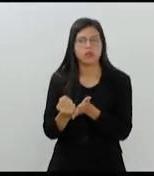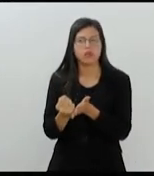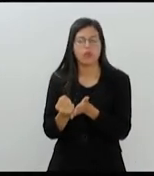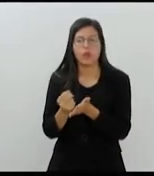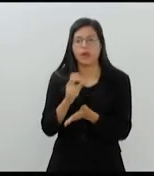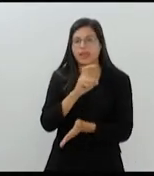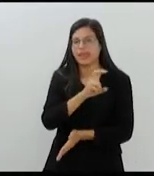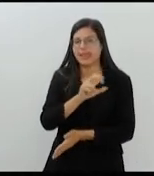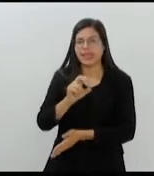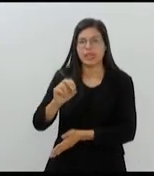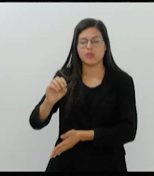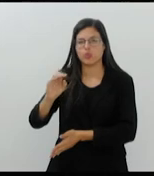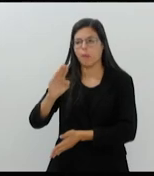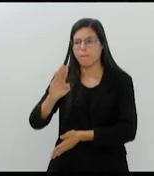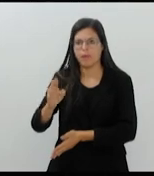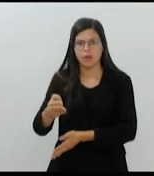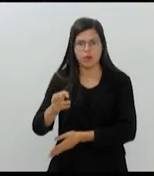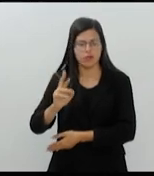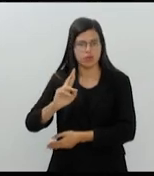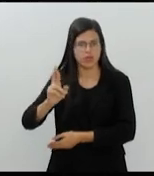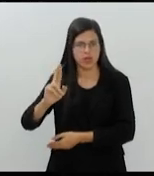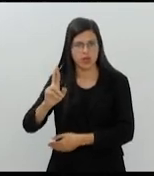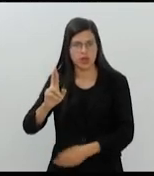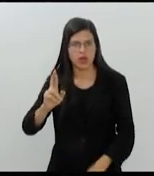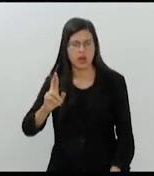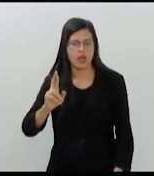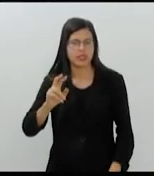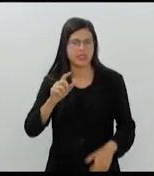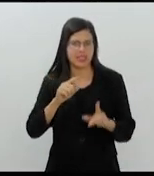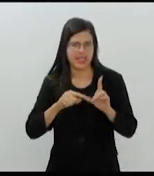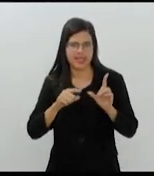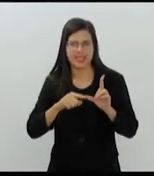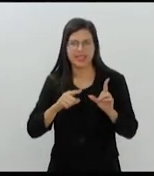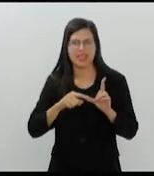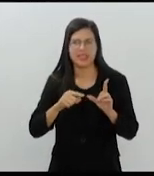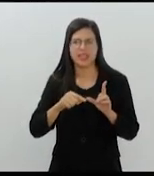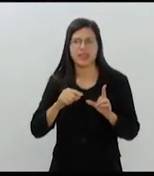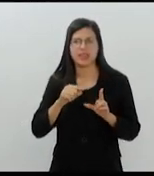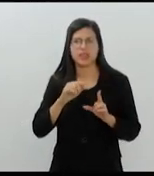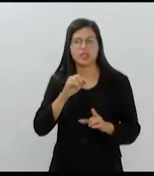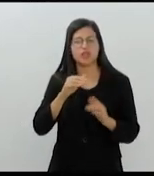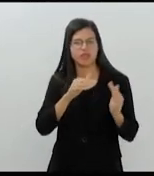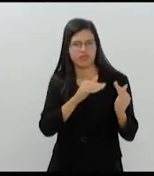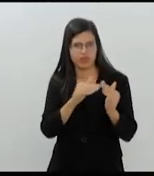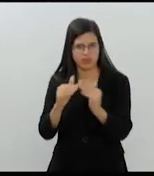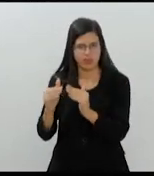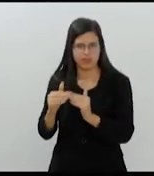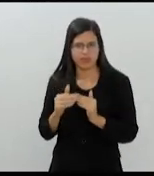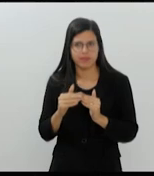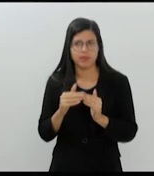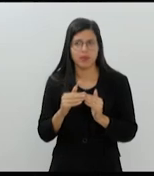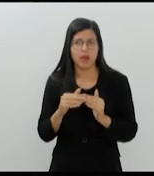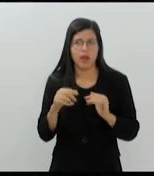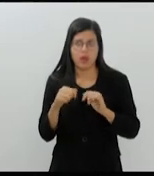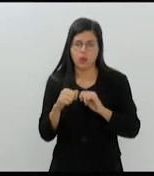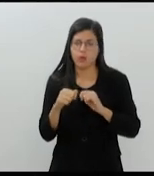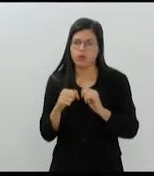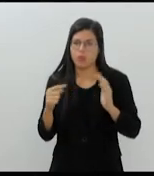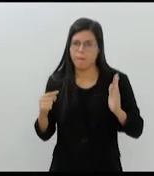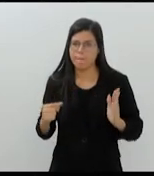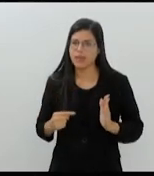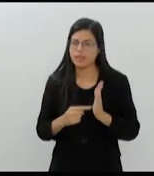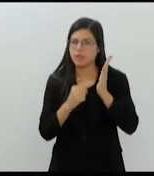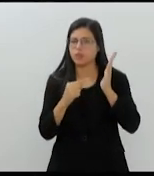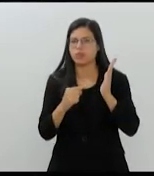500 milhões de reais em letras imobiliárias. Aí eu fiz uma denúncia, porque está